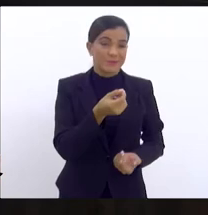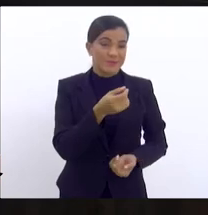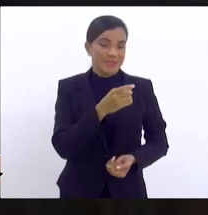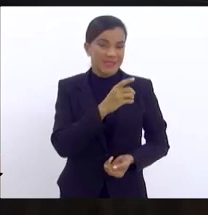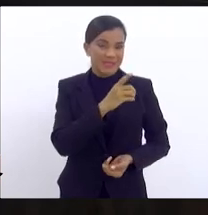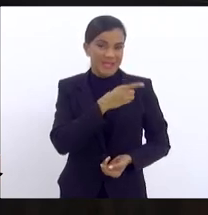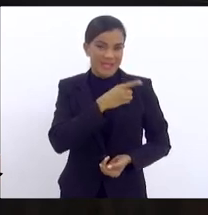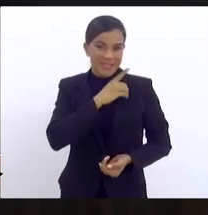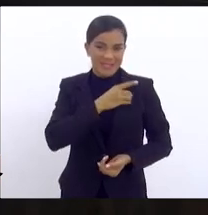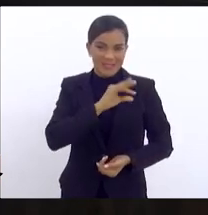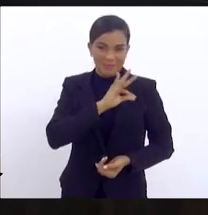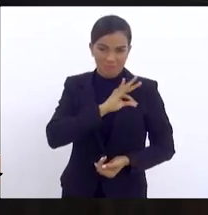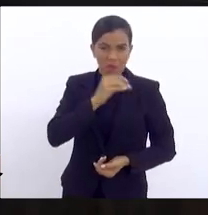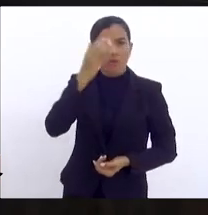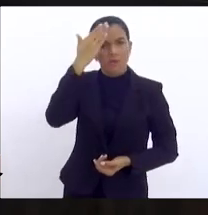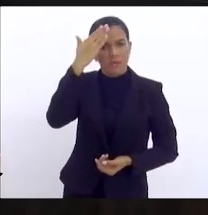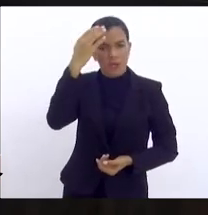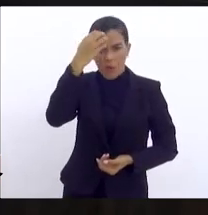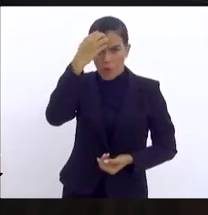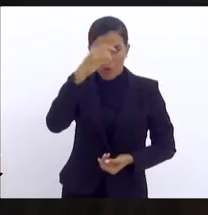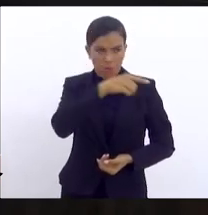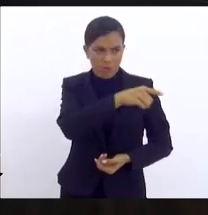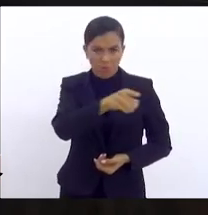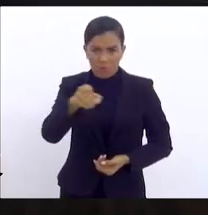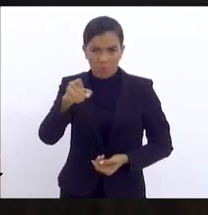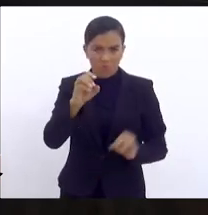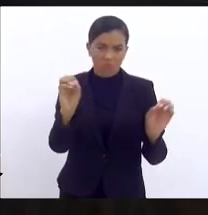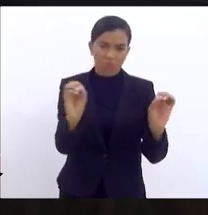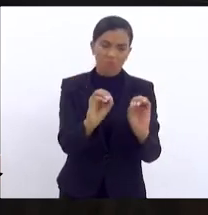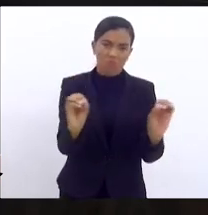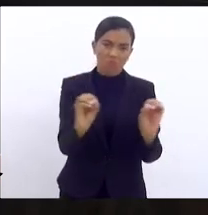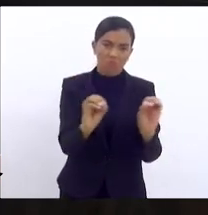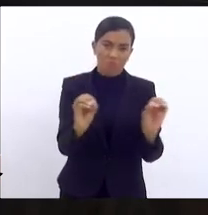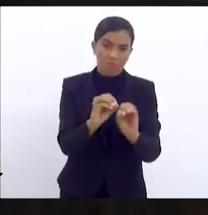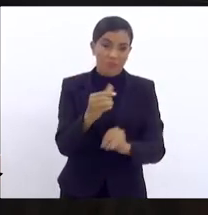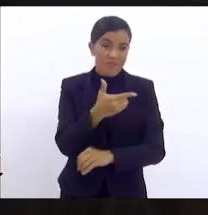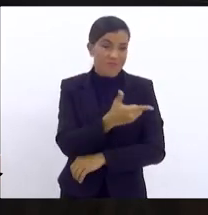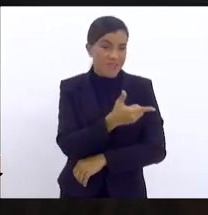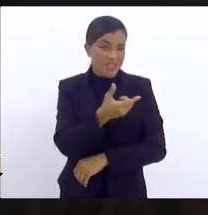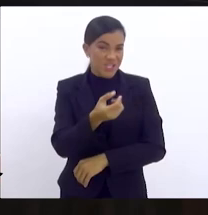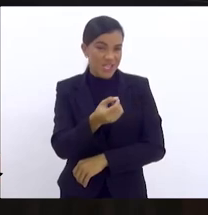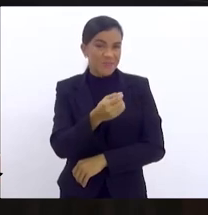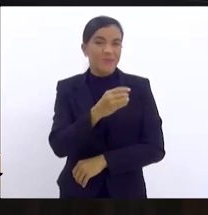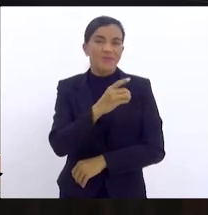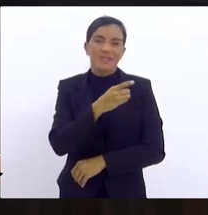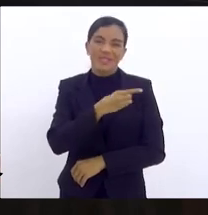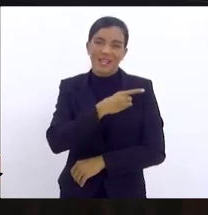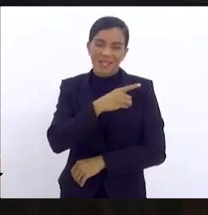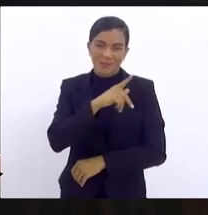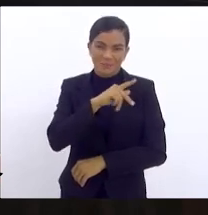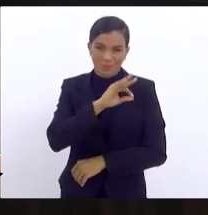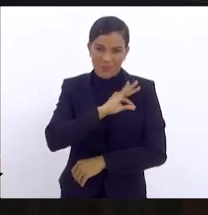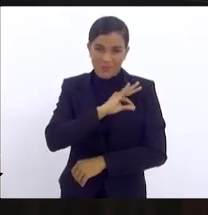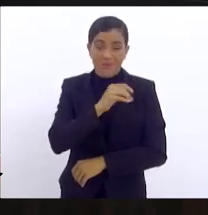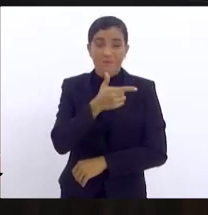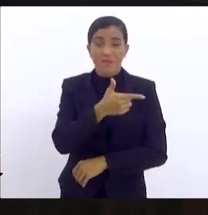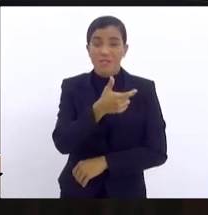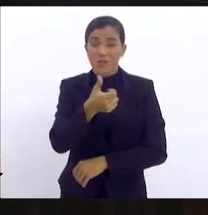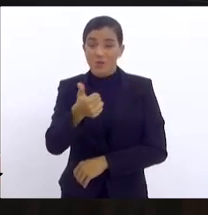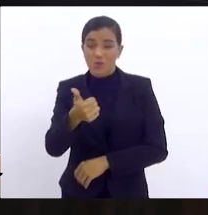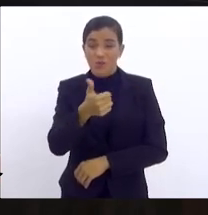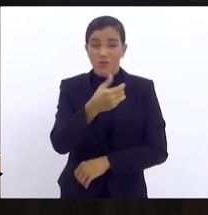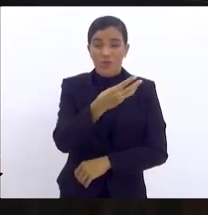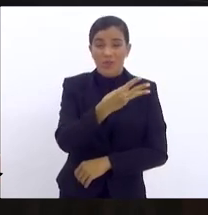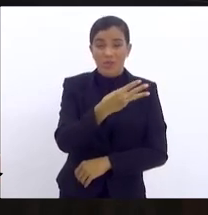que não é culpa dos Senhores não quero deixar isso bem claro lá no vigésimo do 21 vigésimo